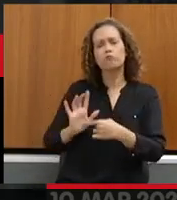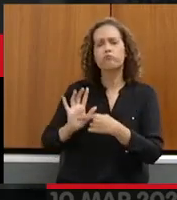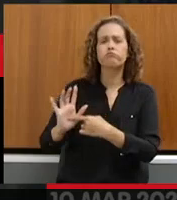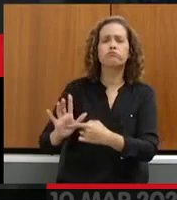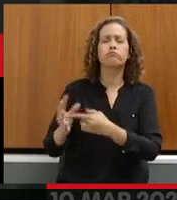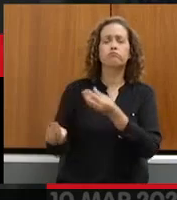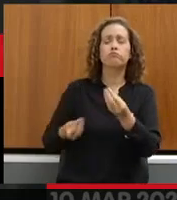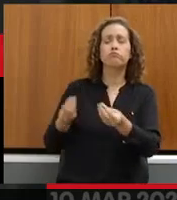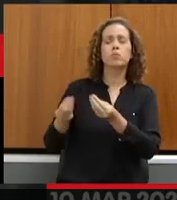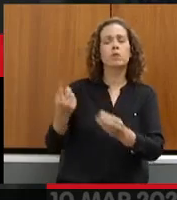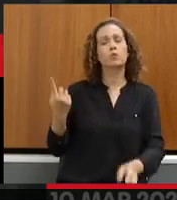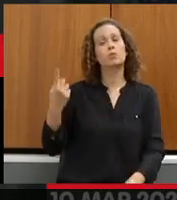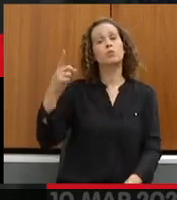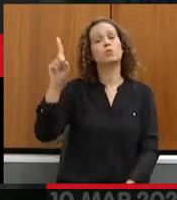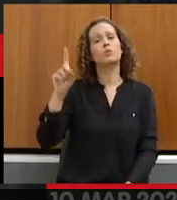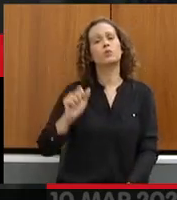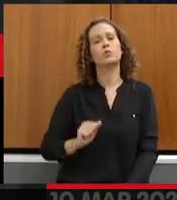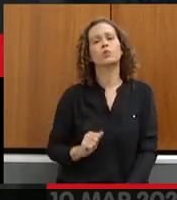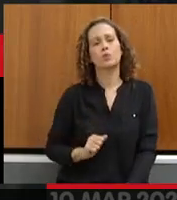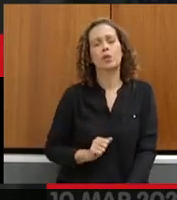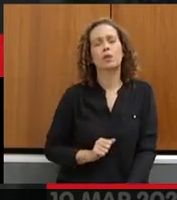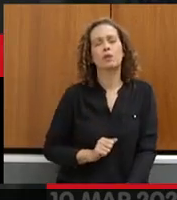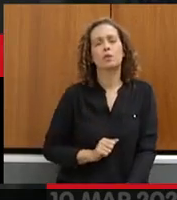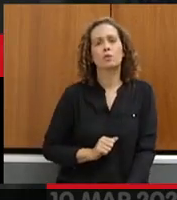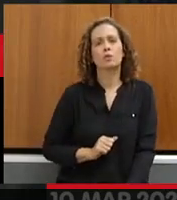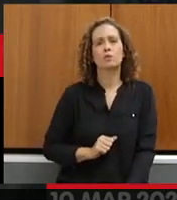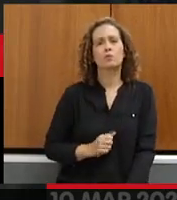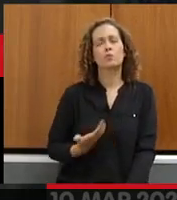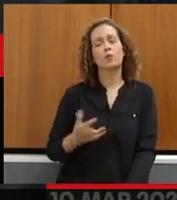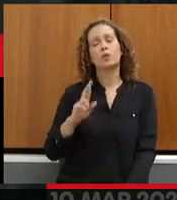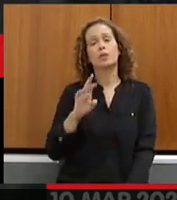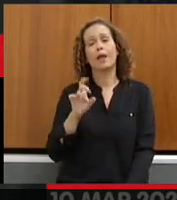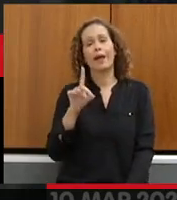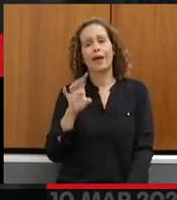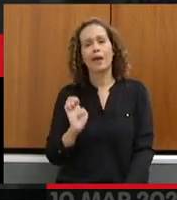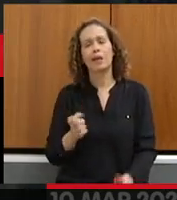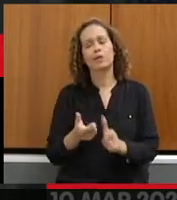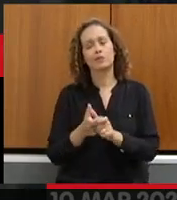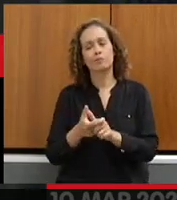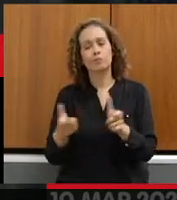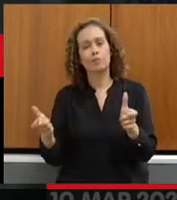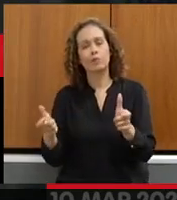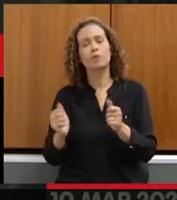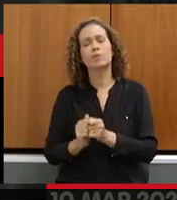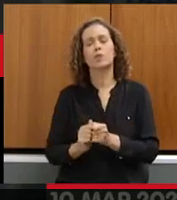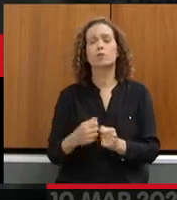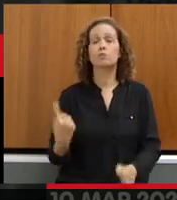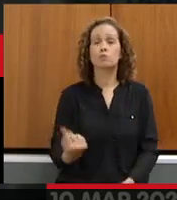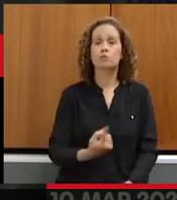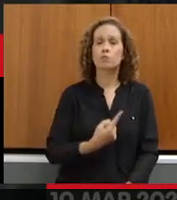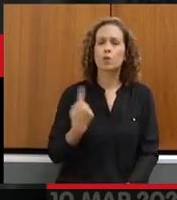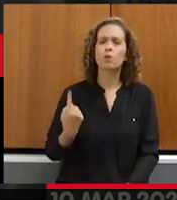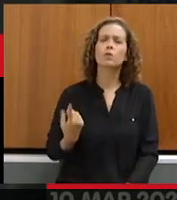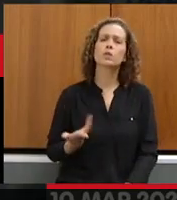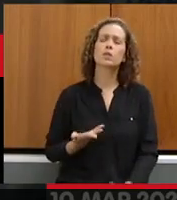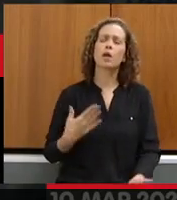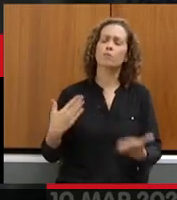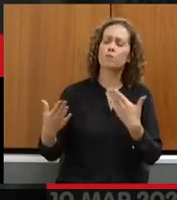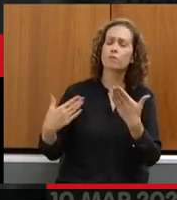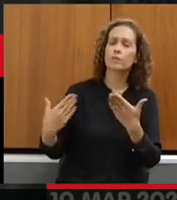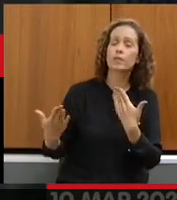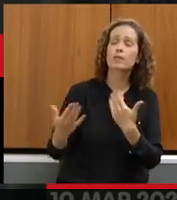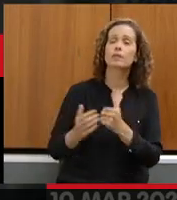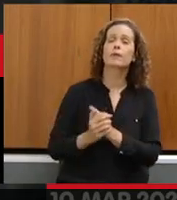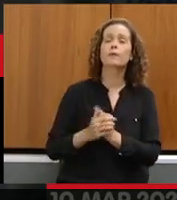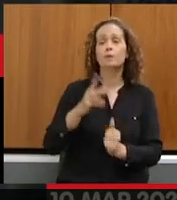para nós é o último que nós acordamos do ponto de vista da rede assistencial para gente tentar com cada uma das seja 11 das